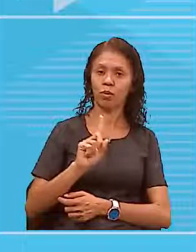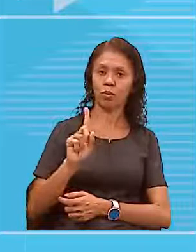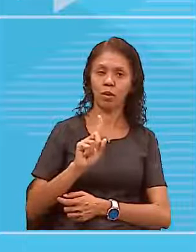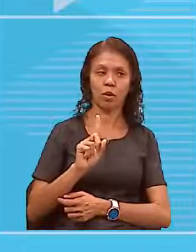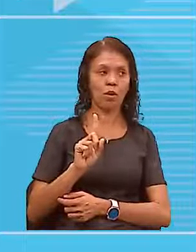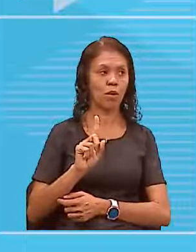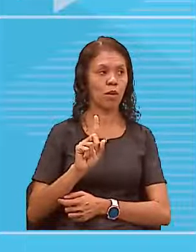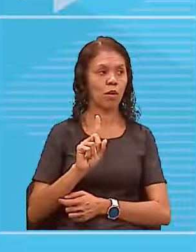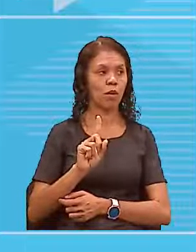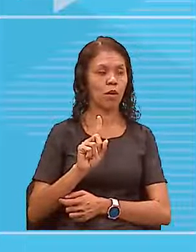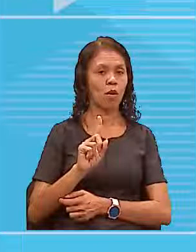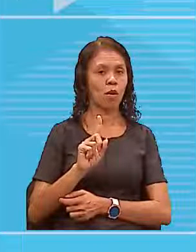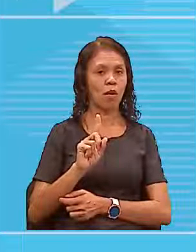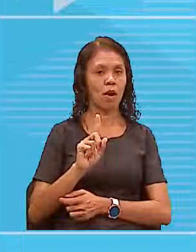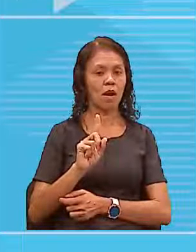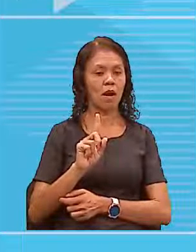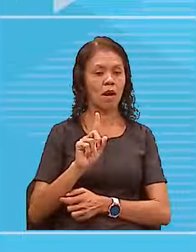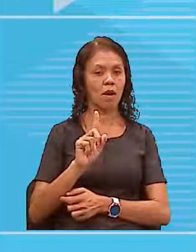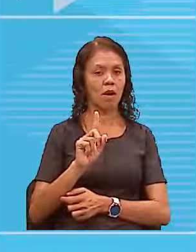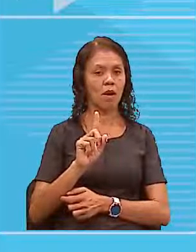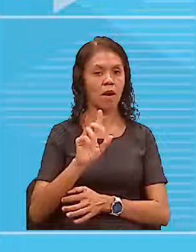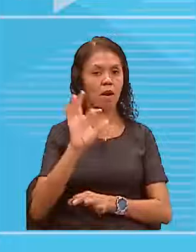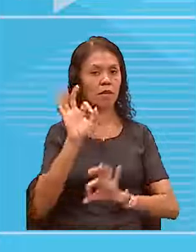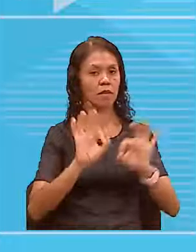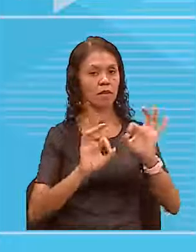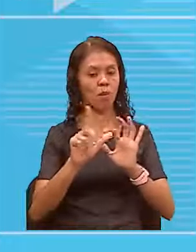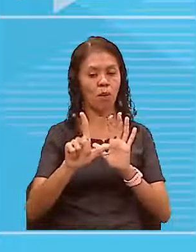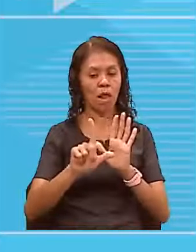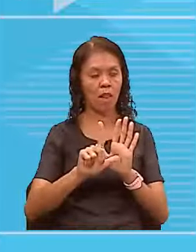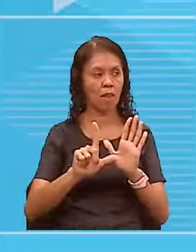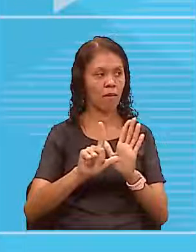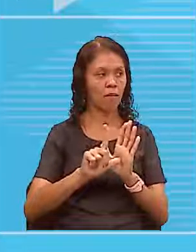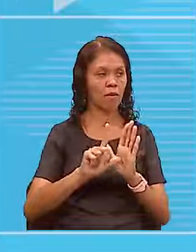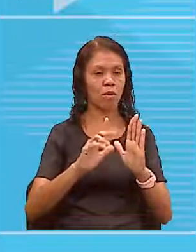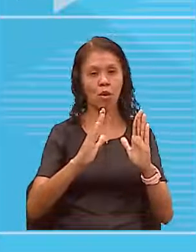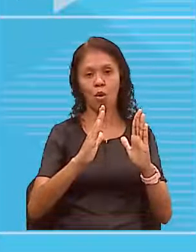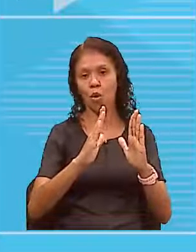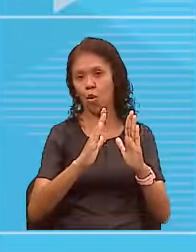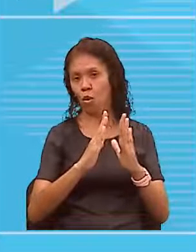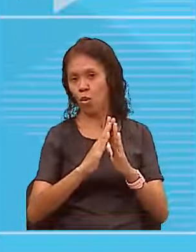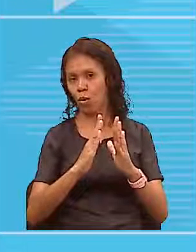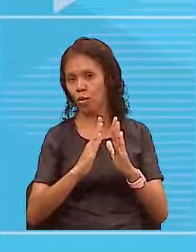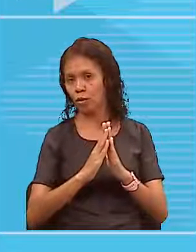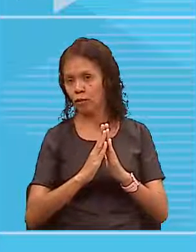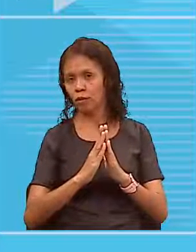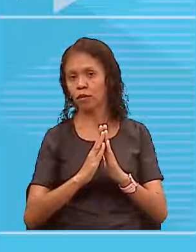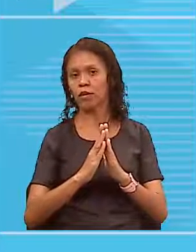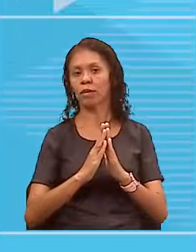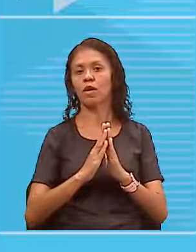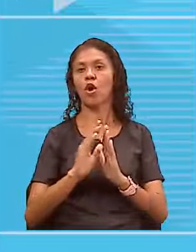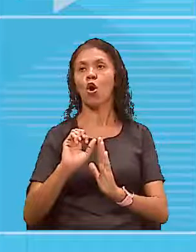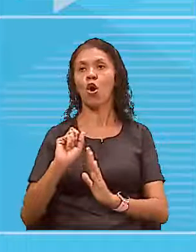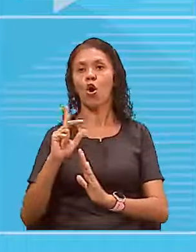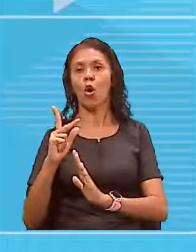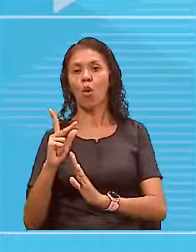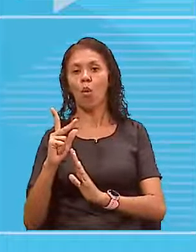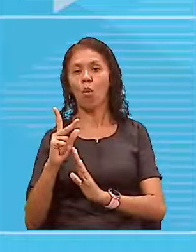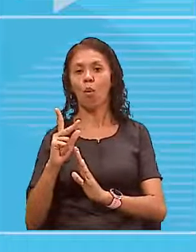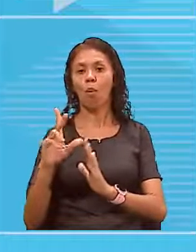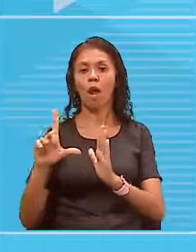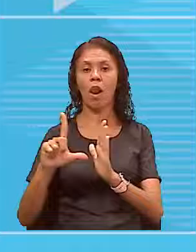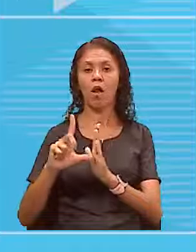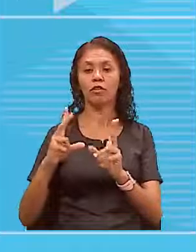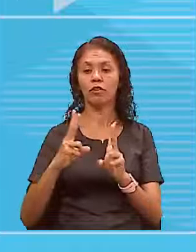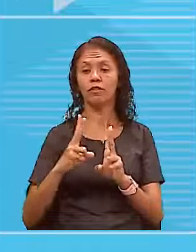uma loja física na região do Jocambinho ou uma loja virtual, por meio de uma tabela.